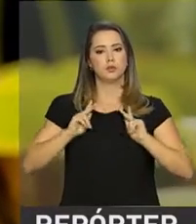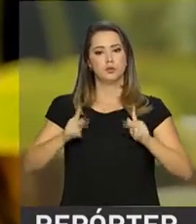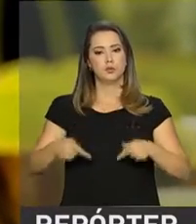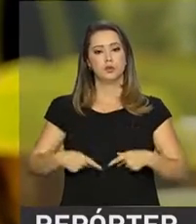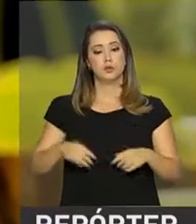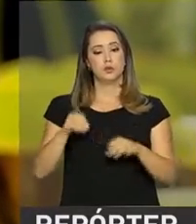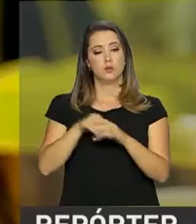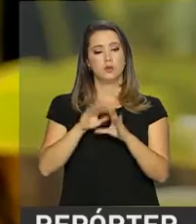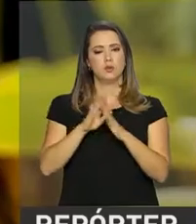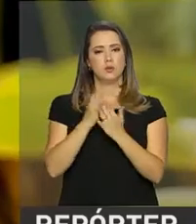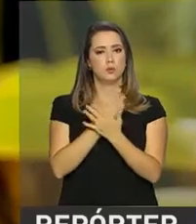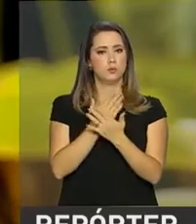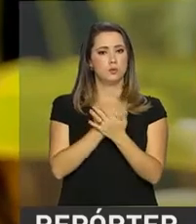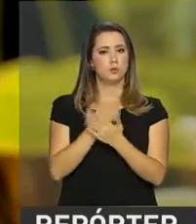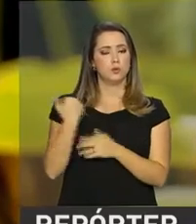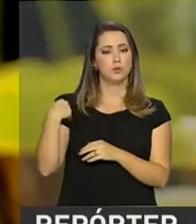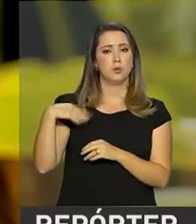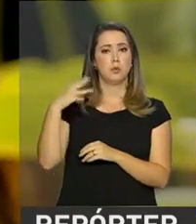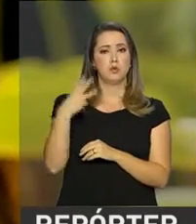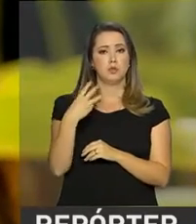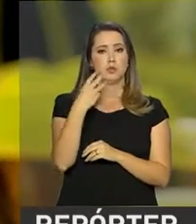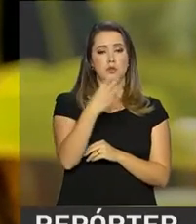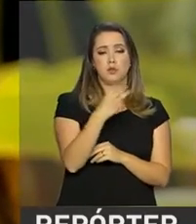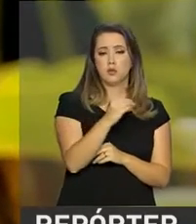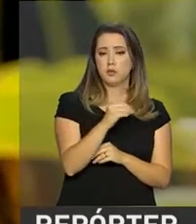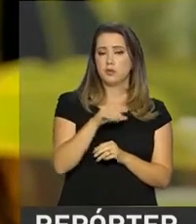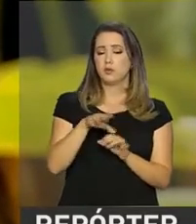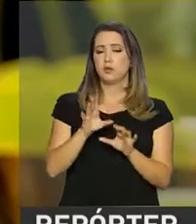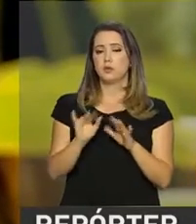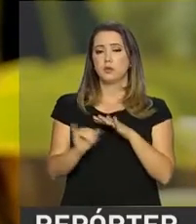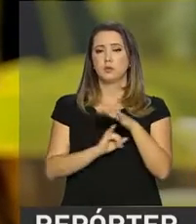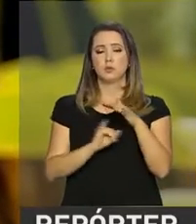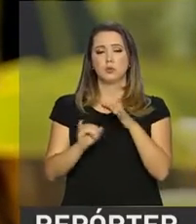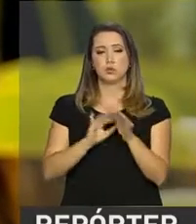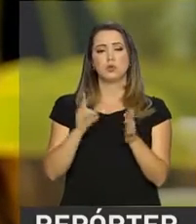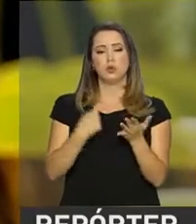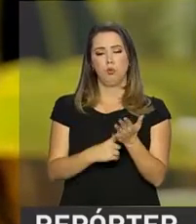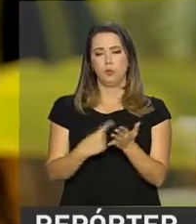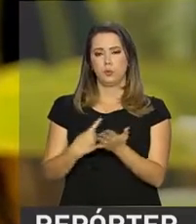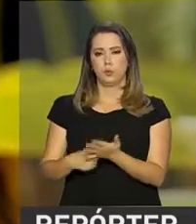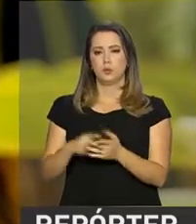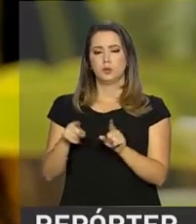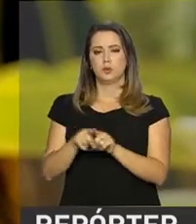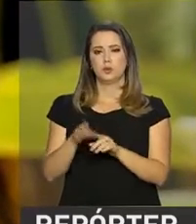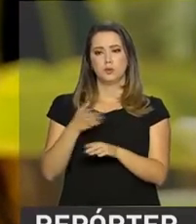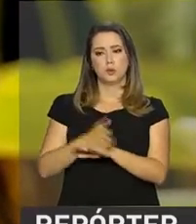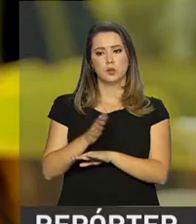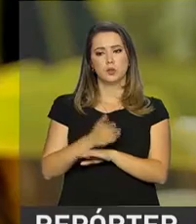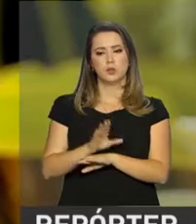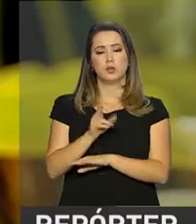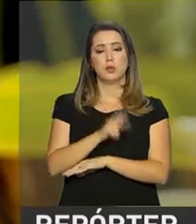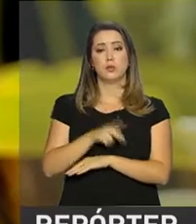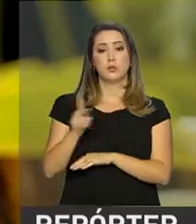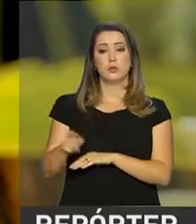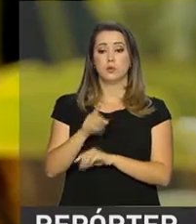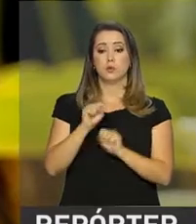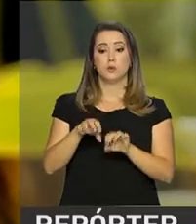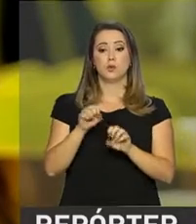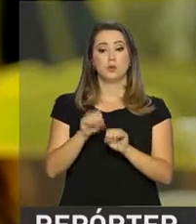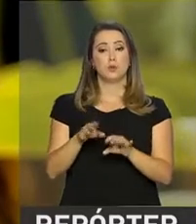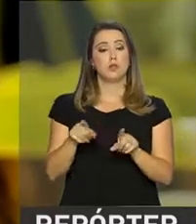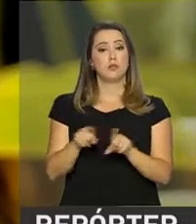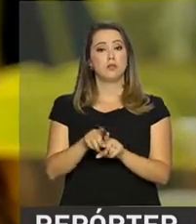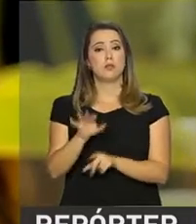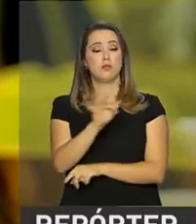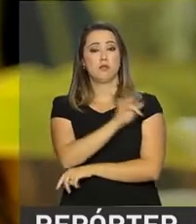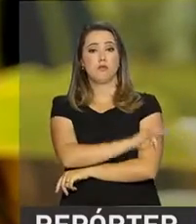mais de 330 instituições já aderiram ao pacto e vão capacitar professores da educação básica na mediação